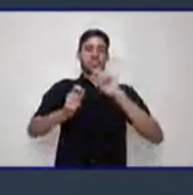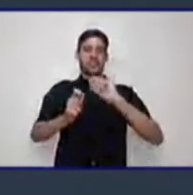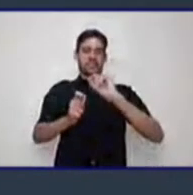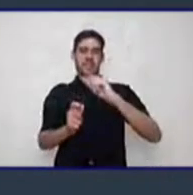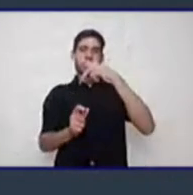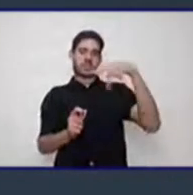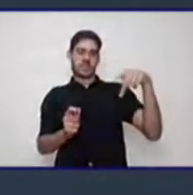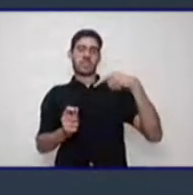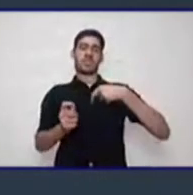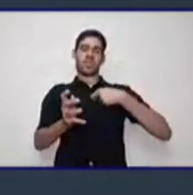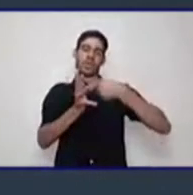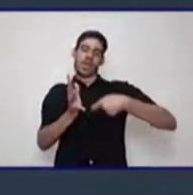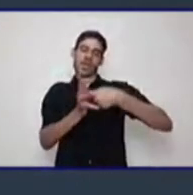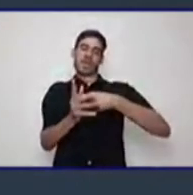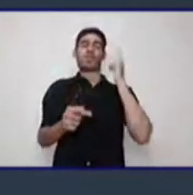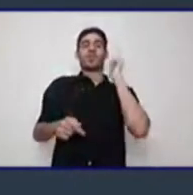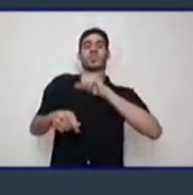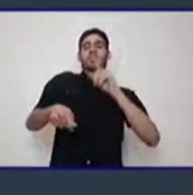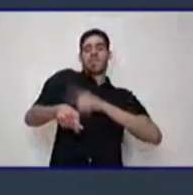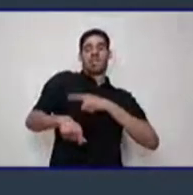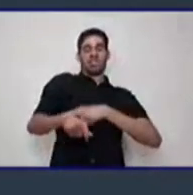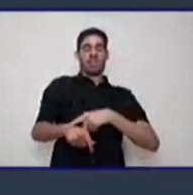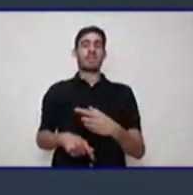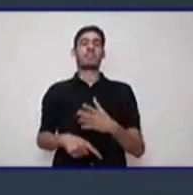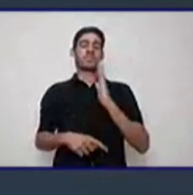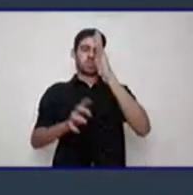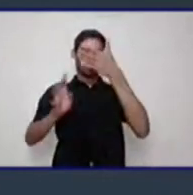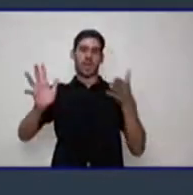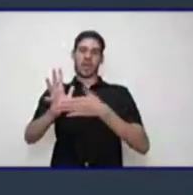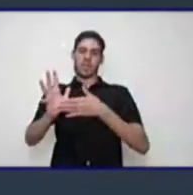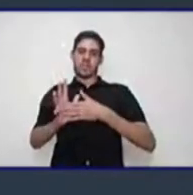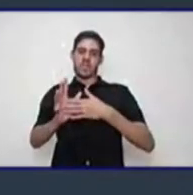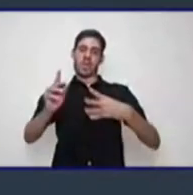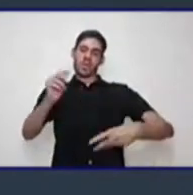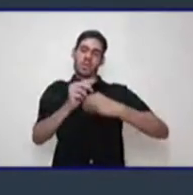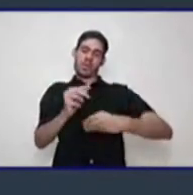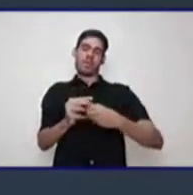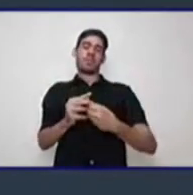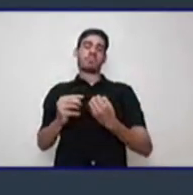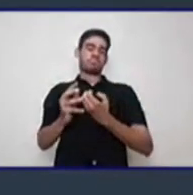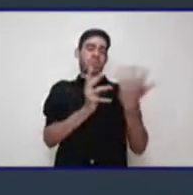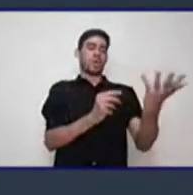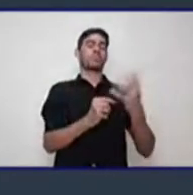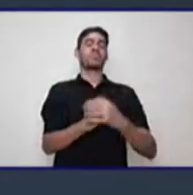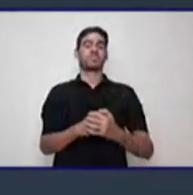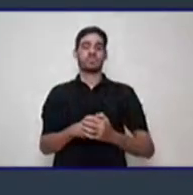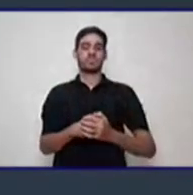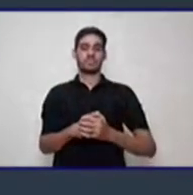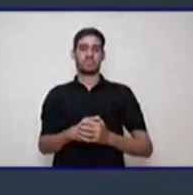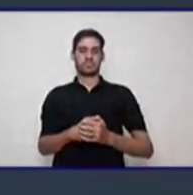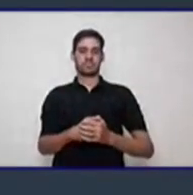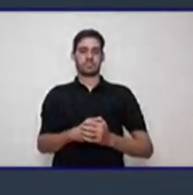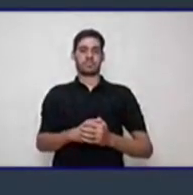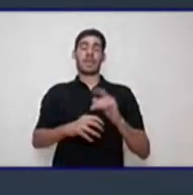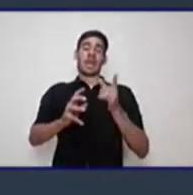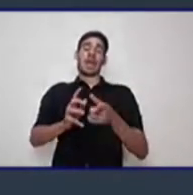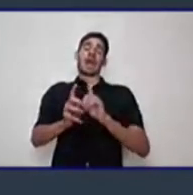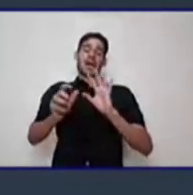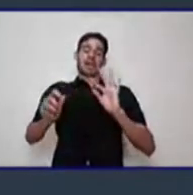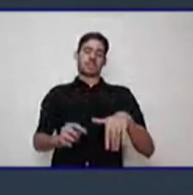estava tentando ganhar tempo, já tem uma proposta de emenda que já vou circular antes do término do mandato, se Deus